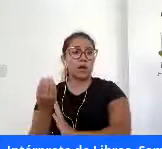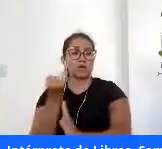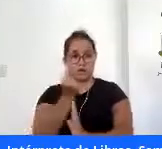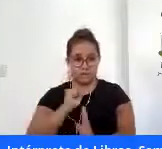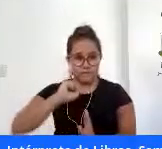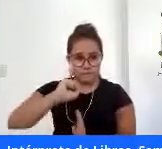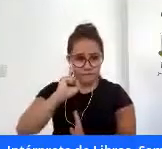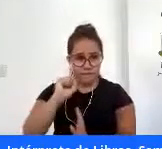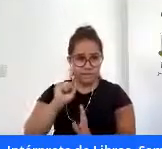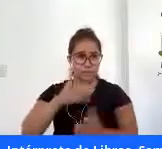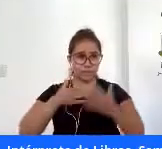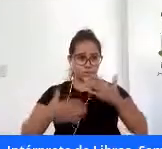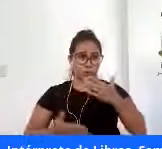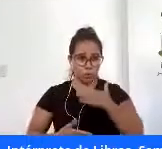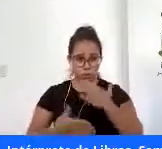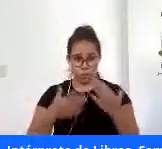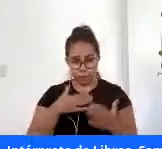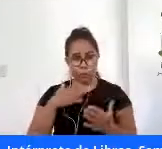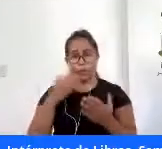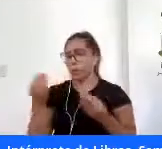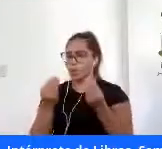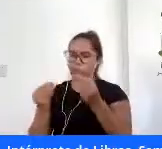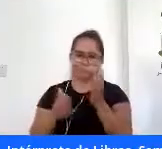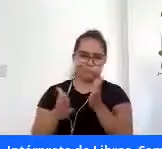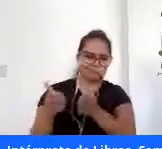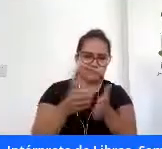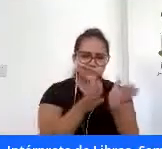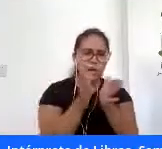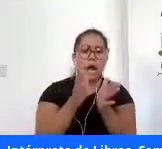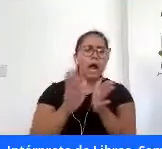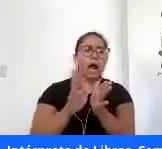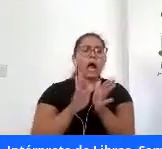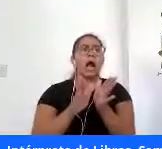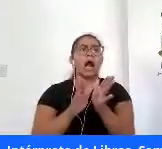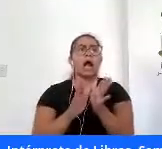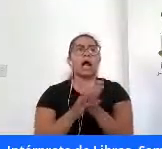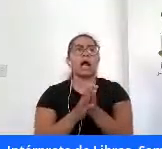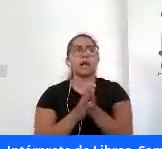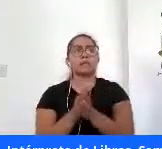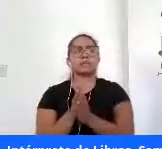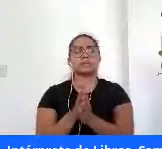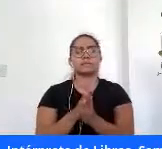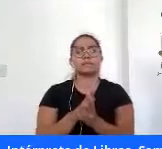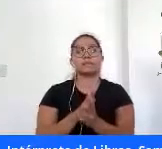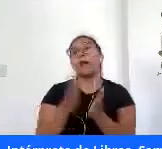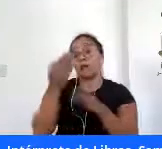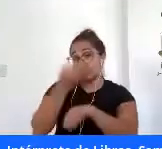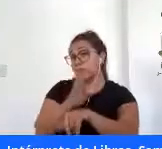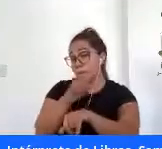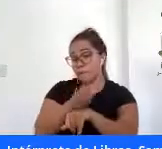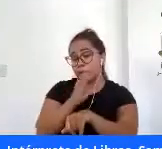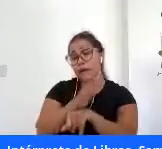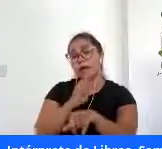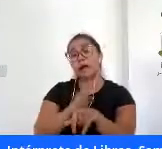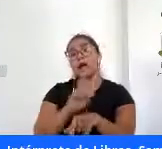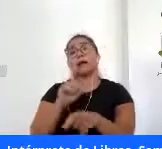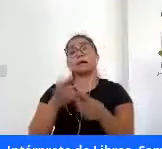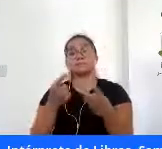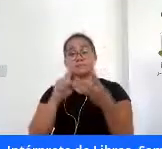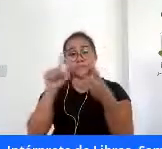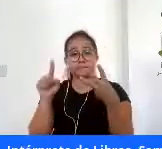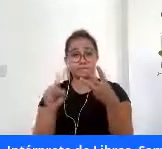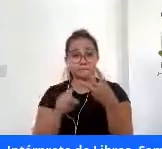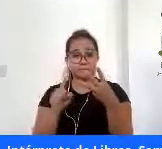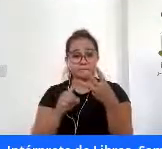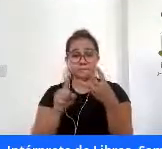ser responsáveis pela condução, como eu falei para vocês, né, através do axônio na substância branca. E também aqui a neurogênese, né,